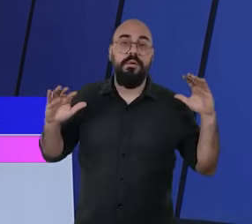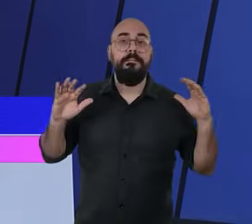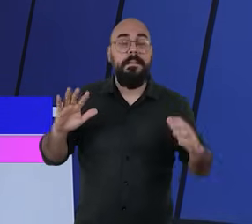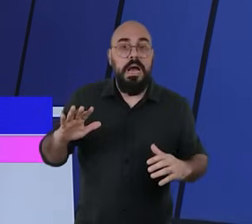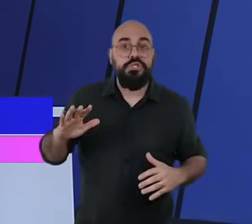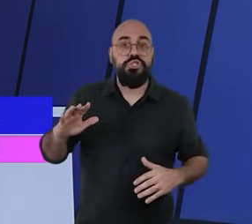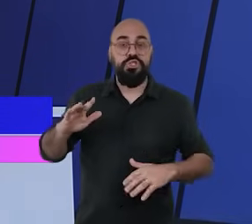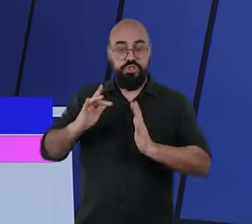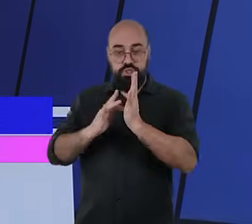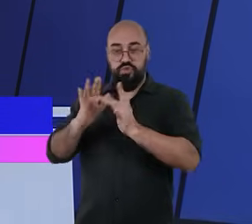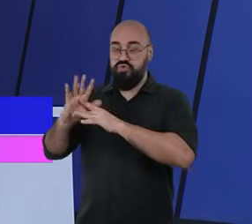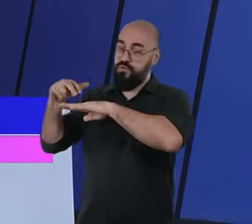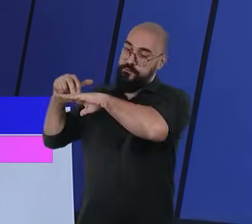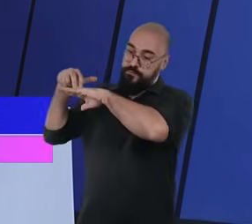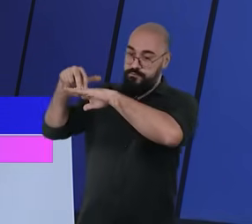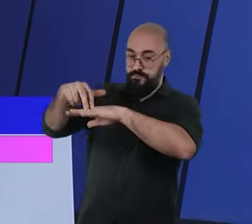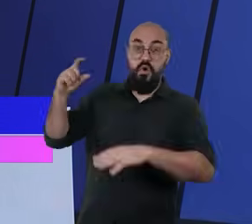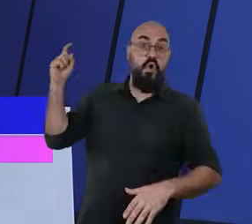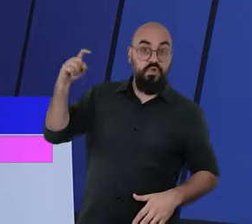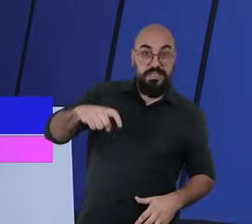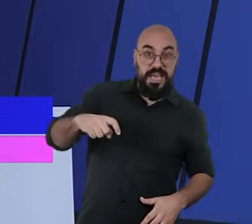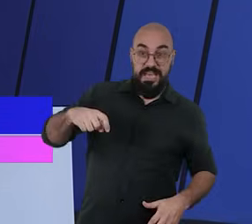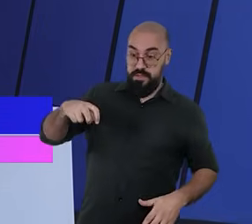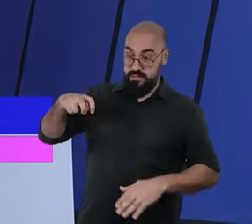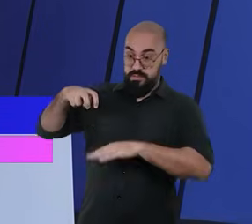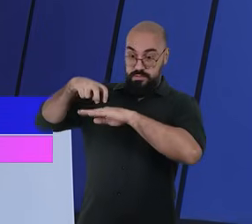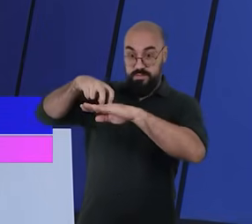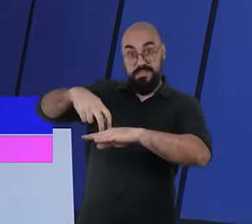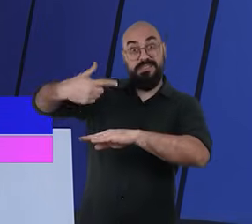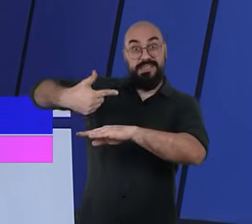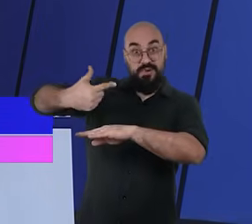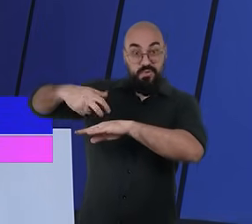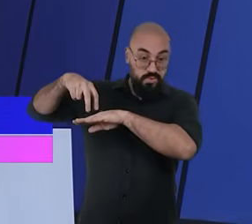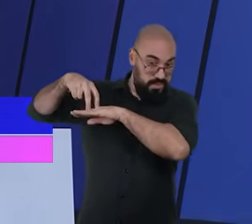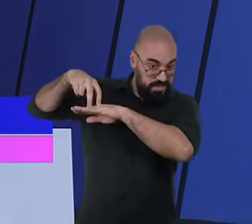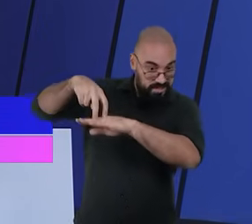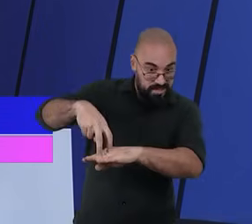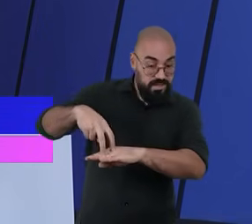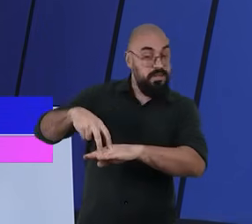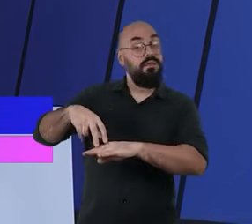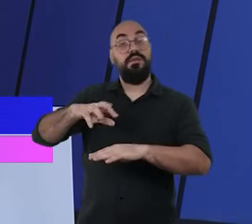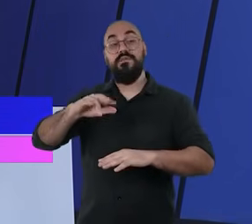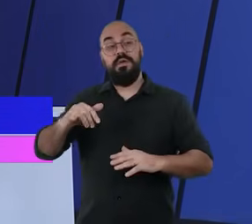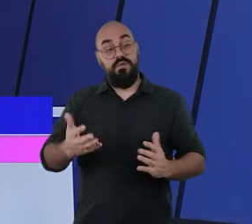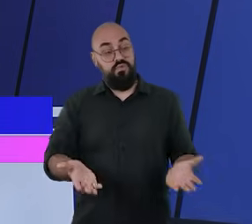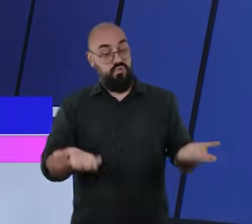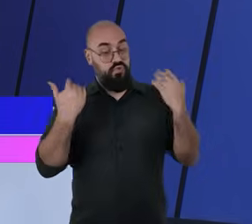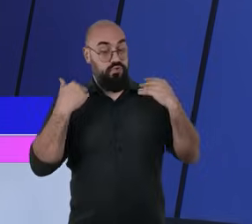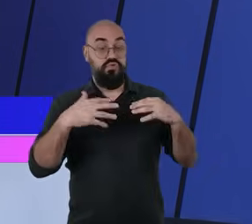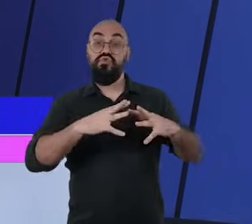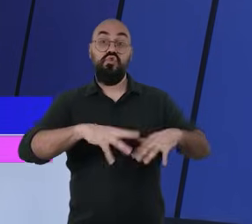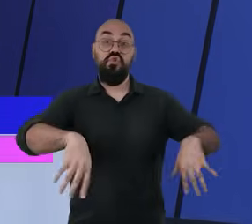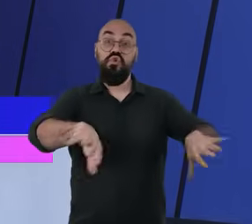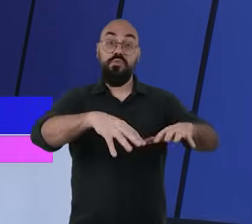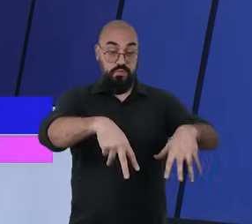que ele estará nos ares. E os salvos vão subir para se encontrar com Jesus nos